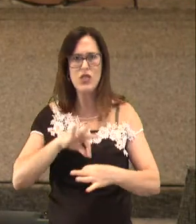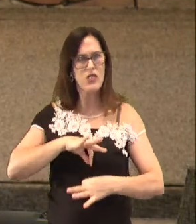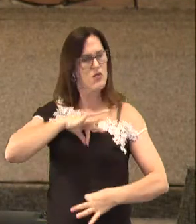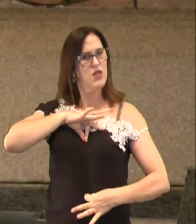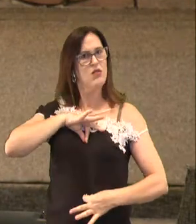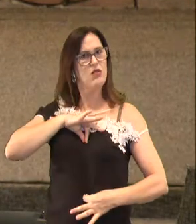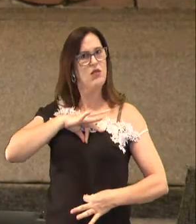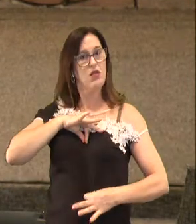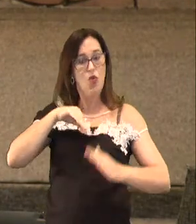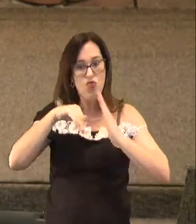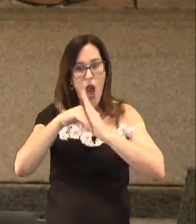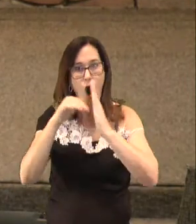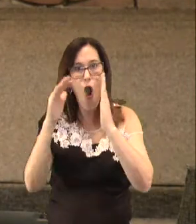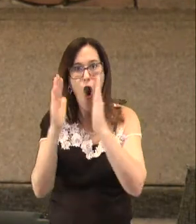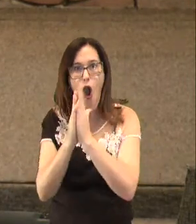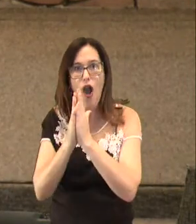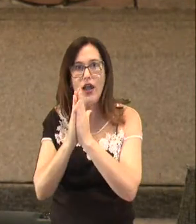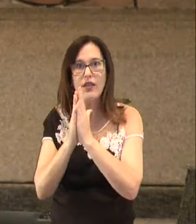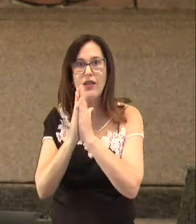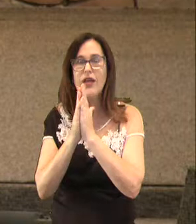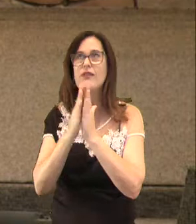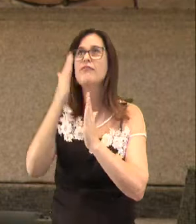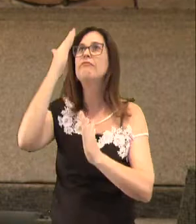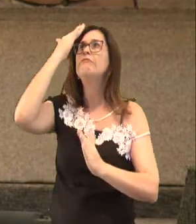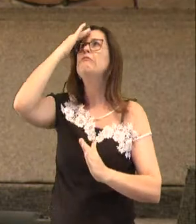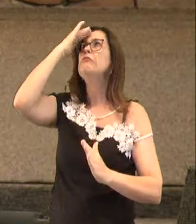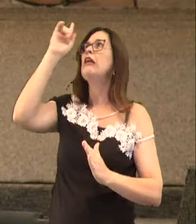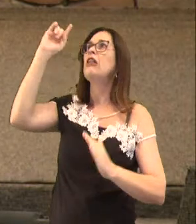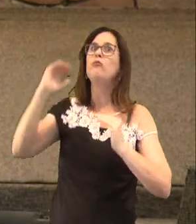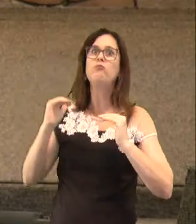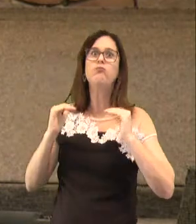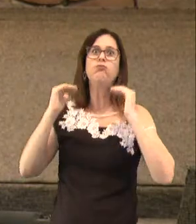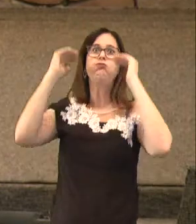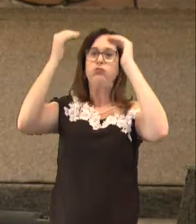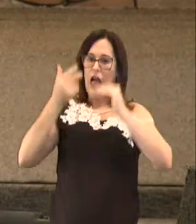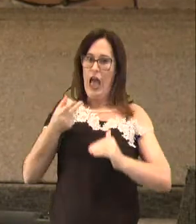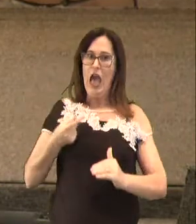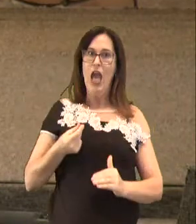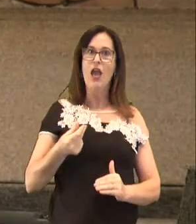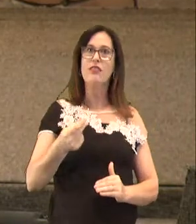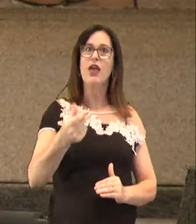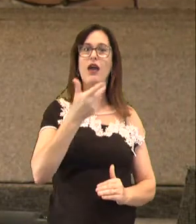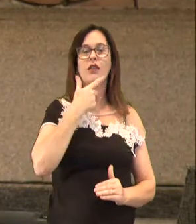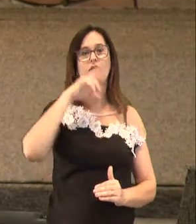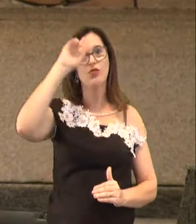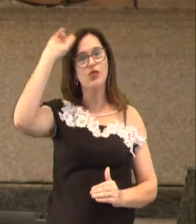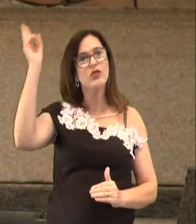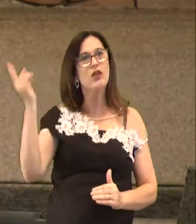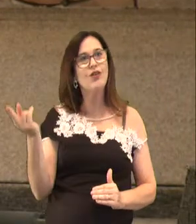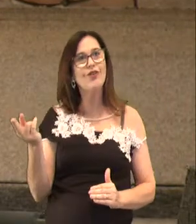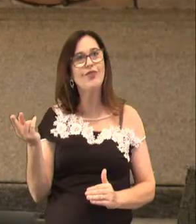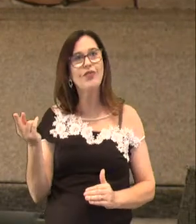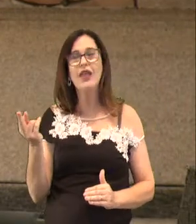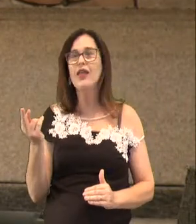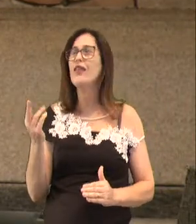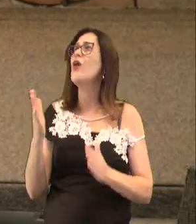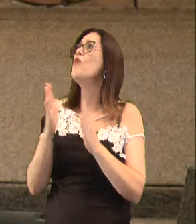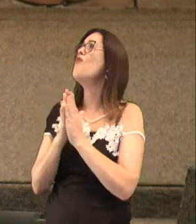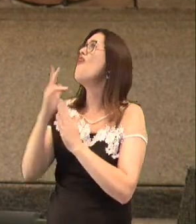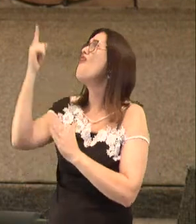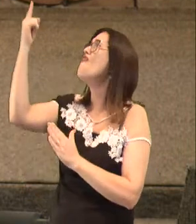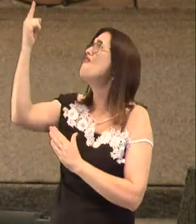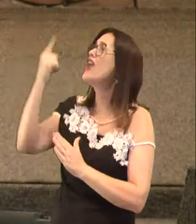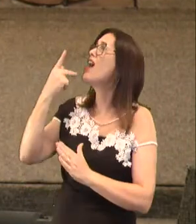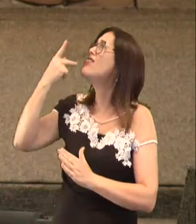a soberania absoluta, eterna do Senhor, clamando então que venha o teu reino